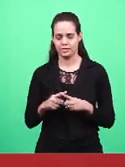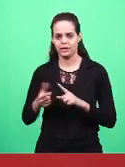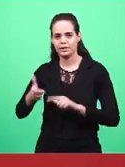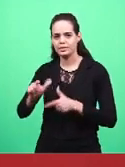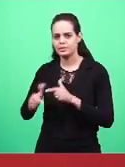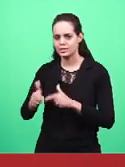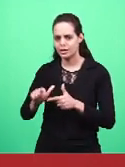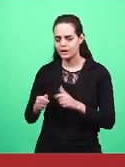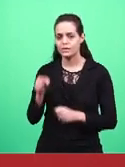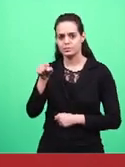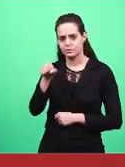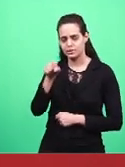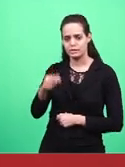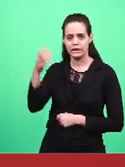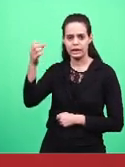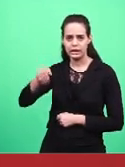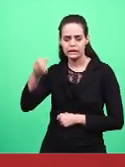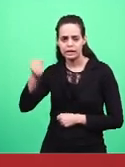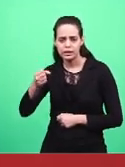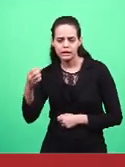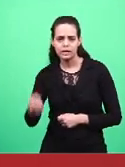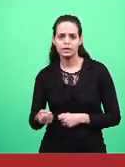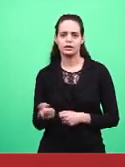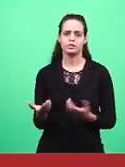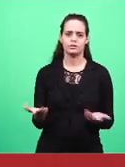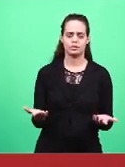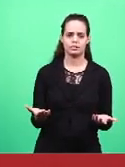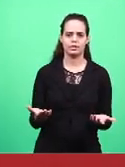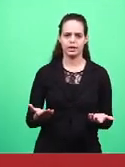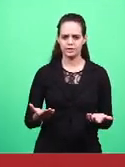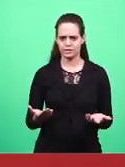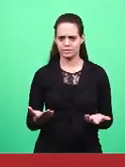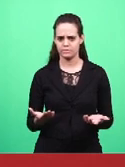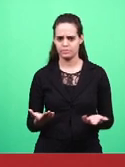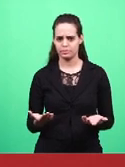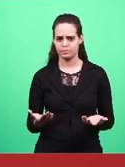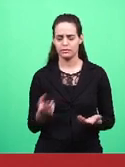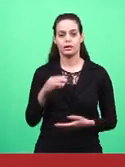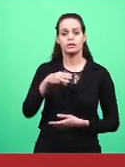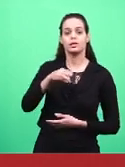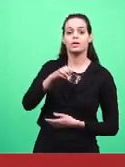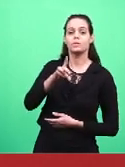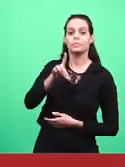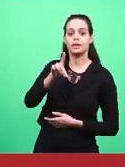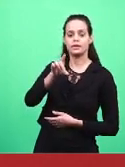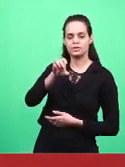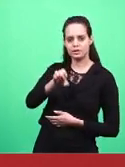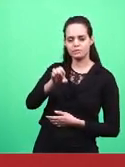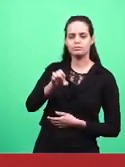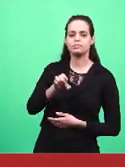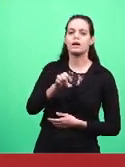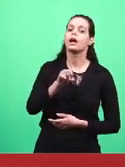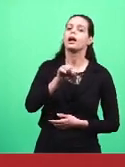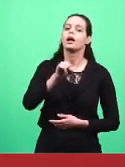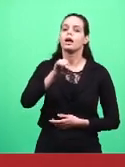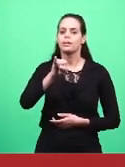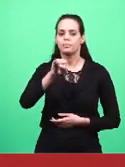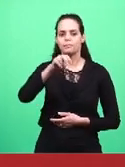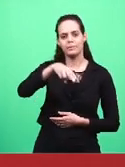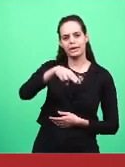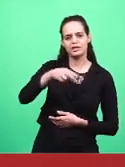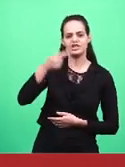que Israel tinha que prestar a Deus. Então, eles não tinham compromisso com o culto, está entendendo?